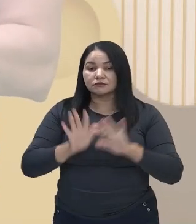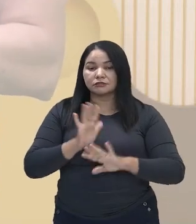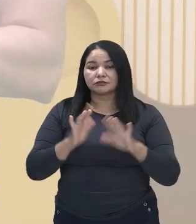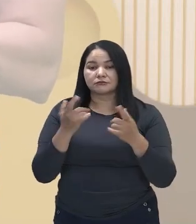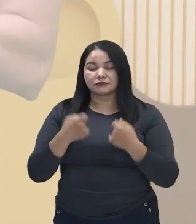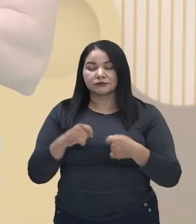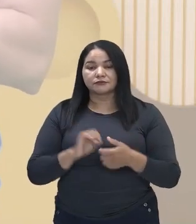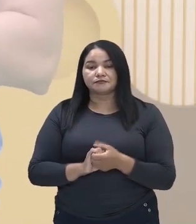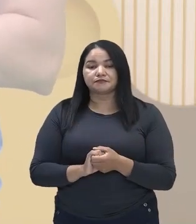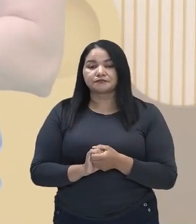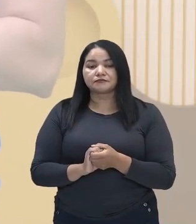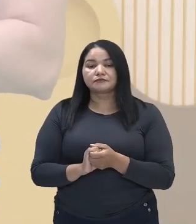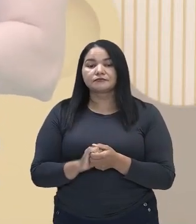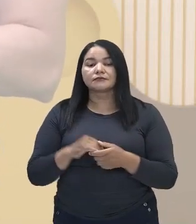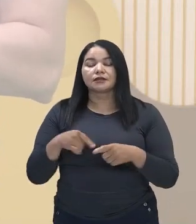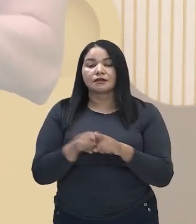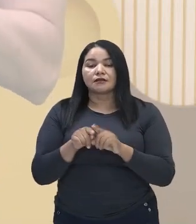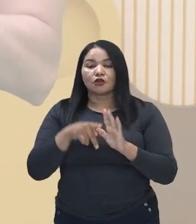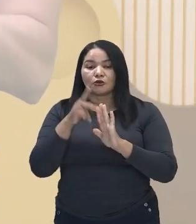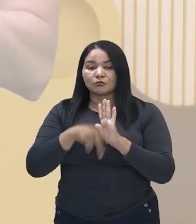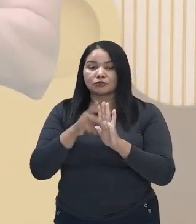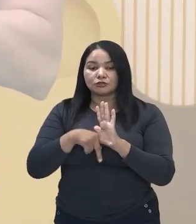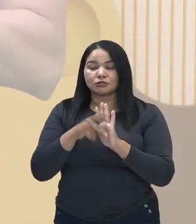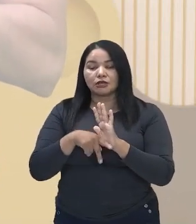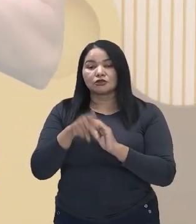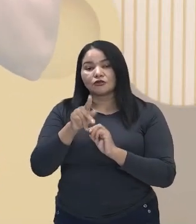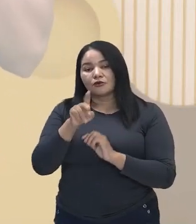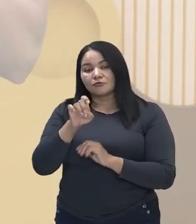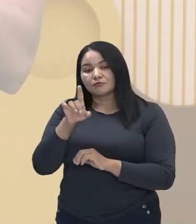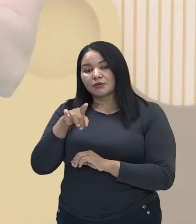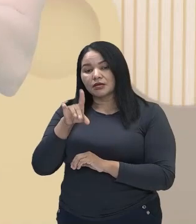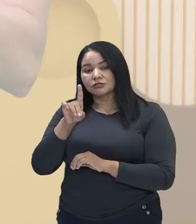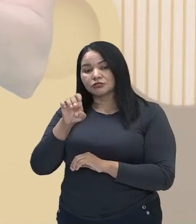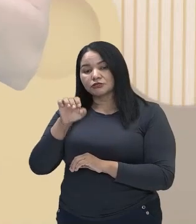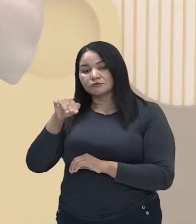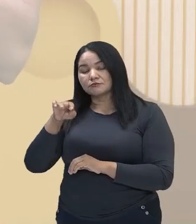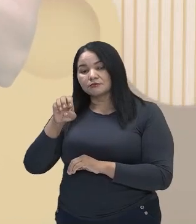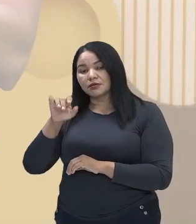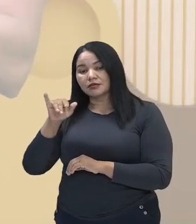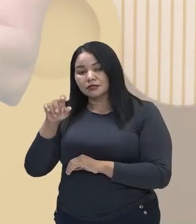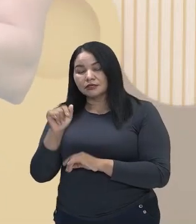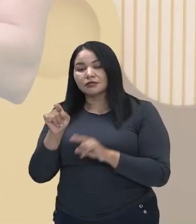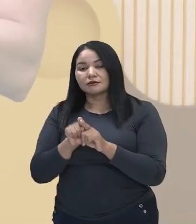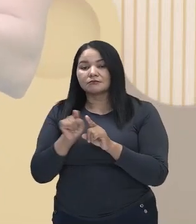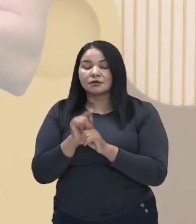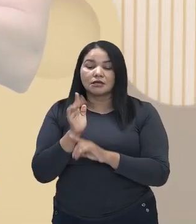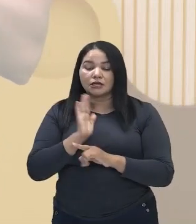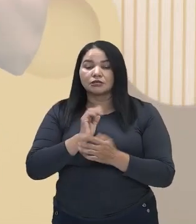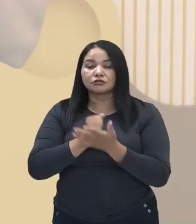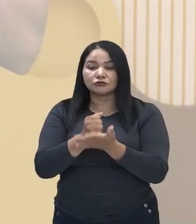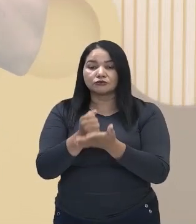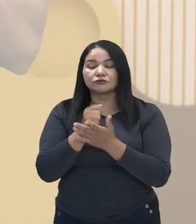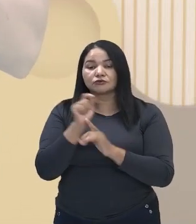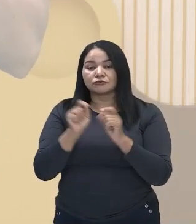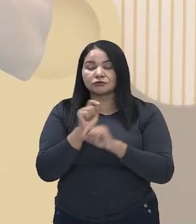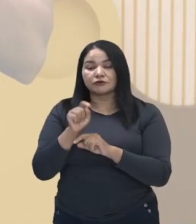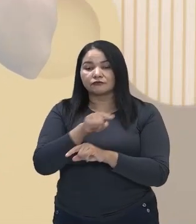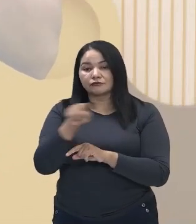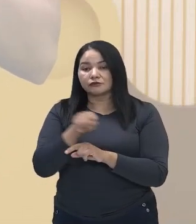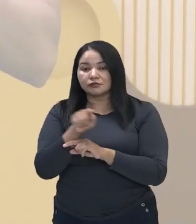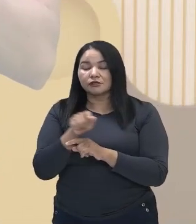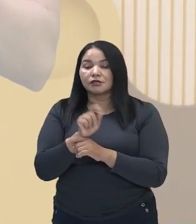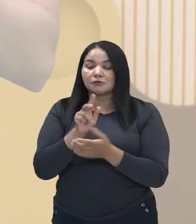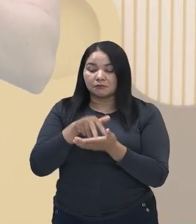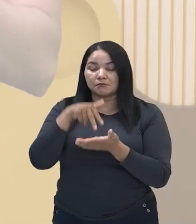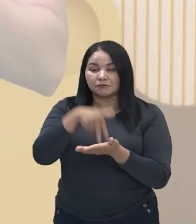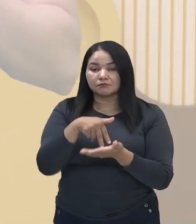certo? Temos projetos como o Pé de Meia, que visa ali dar um auxílio para vocês, para que vocês consigam ali se manter